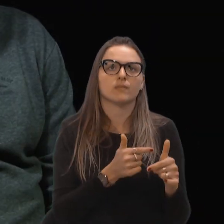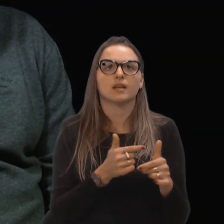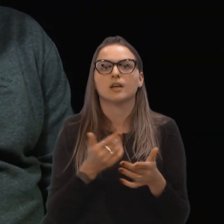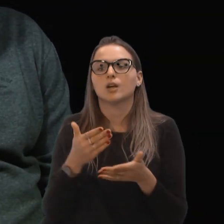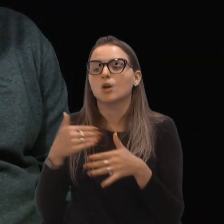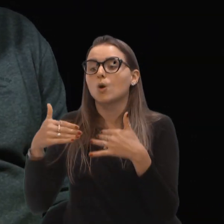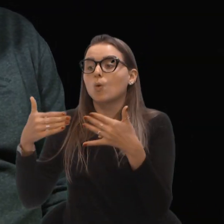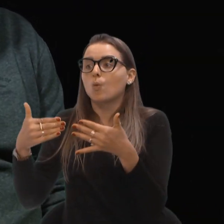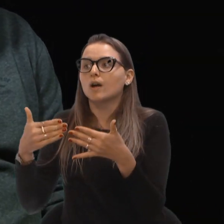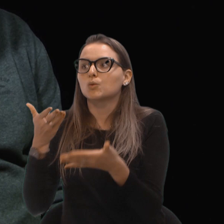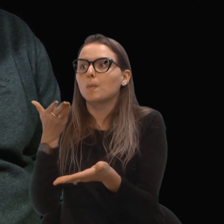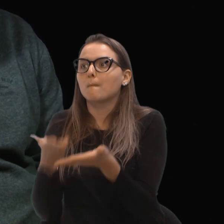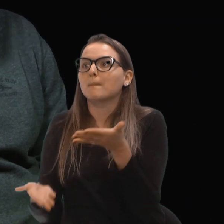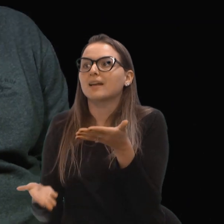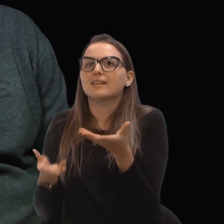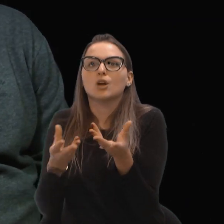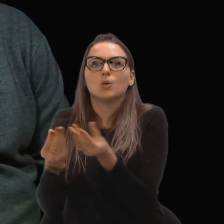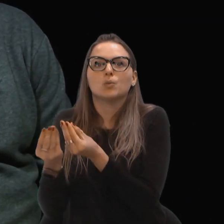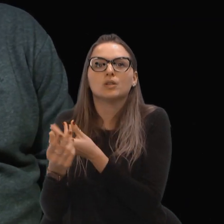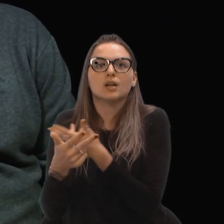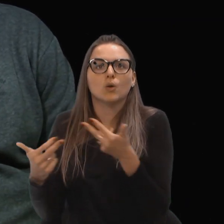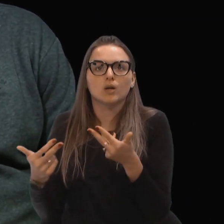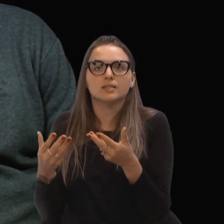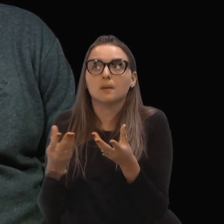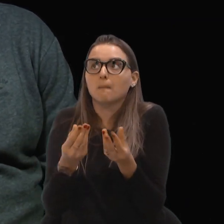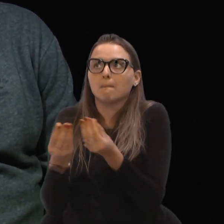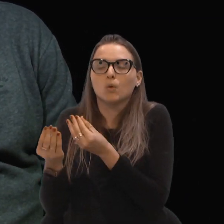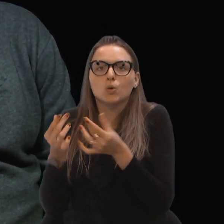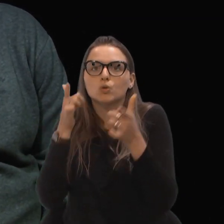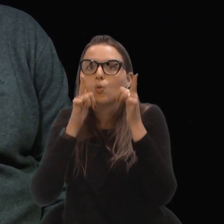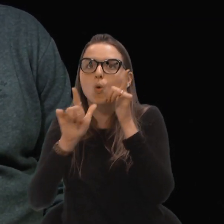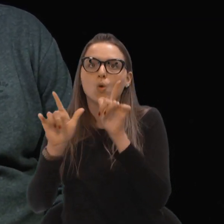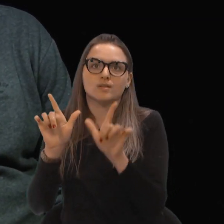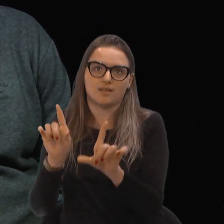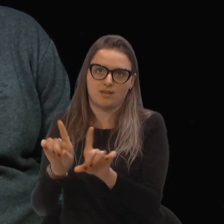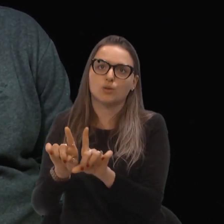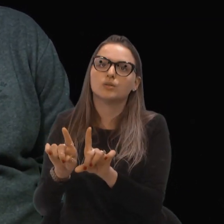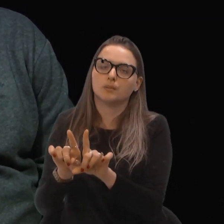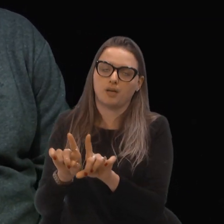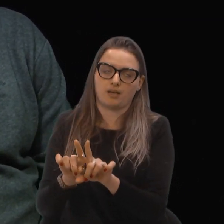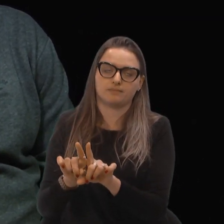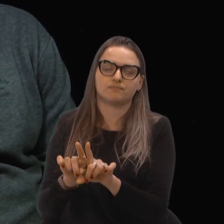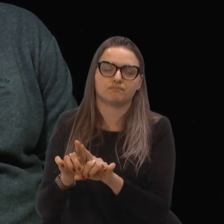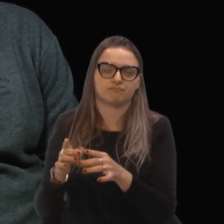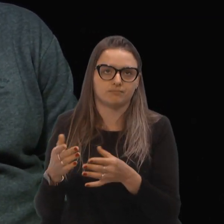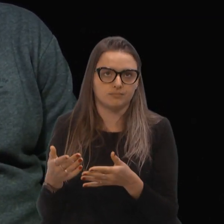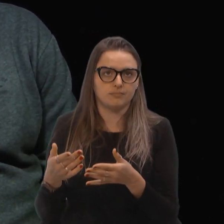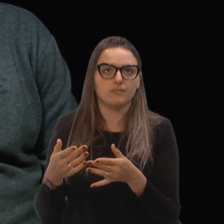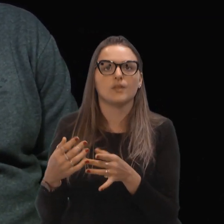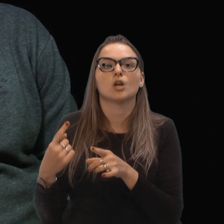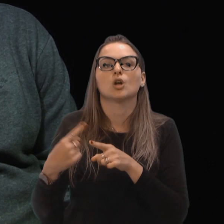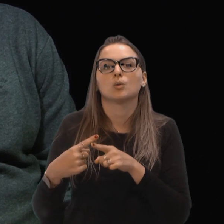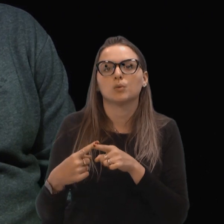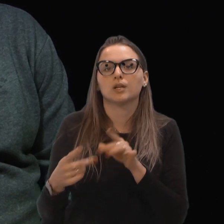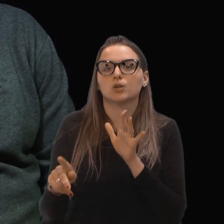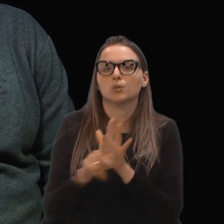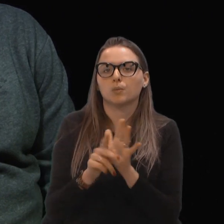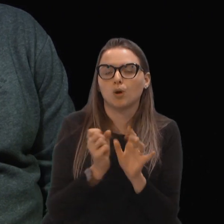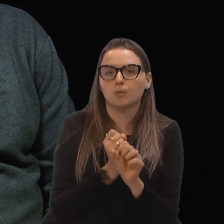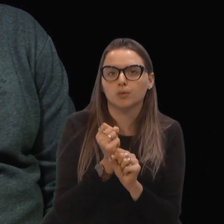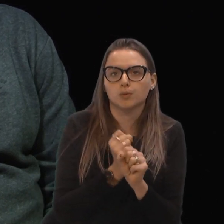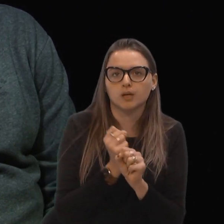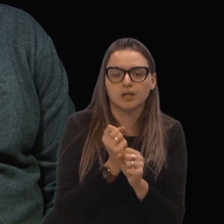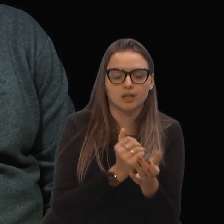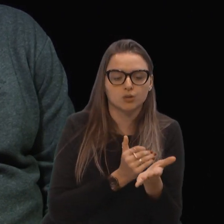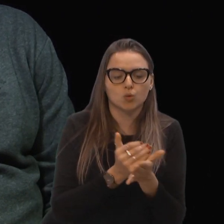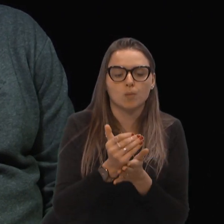medida em que se perdeu muito nessa ocasião, muito se ganhou também. Né? Já naquele